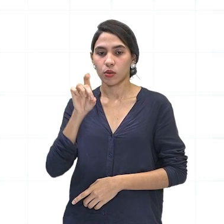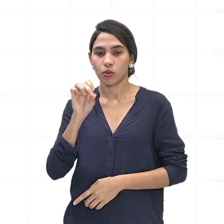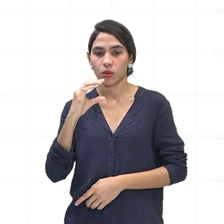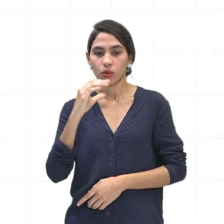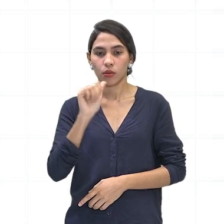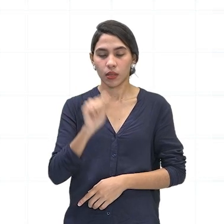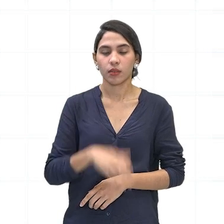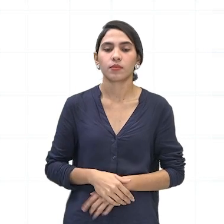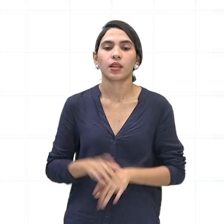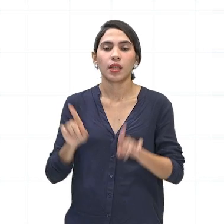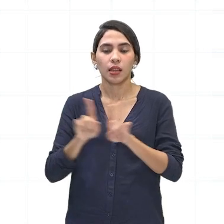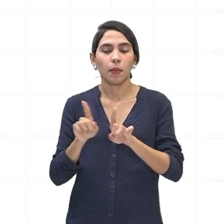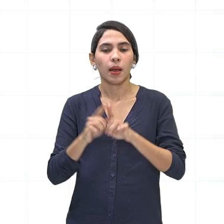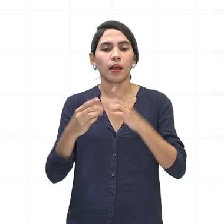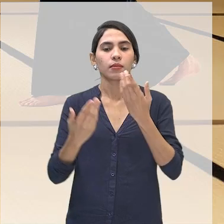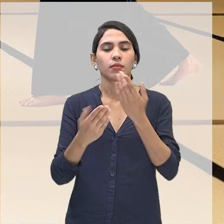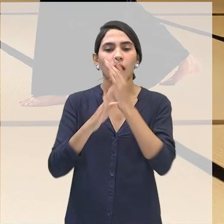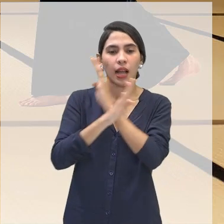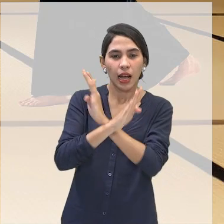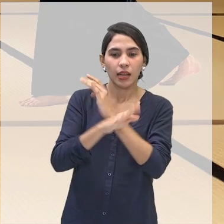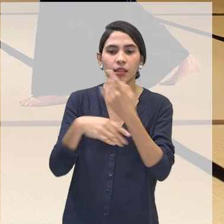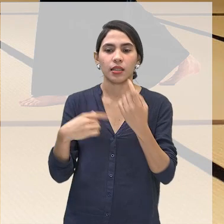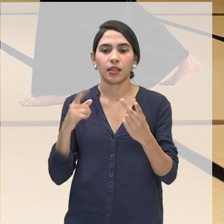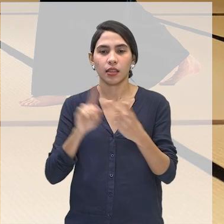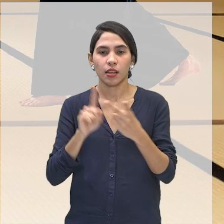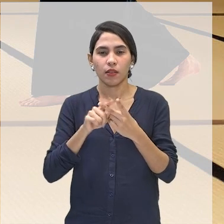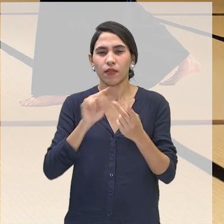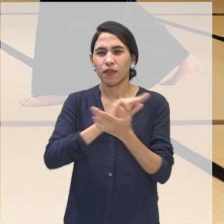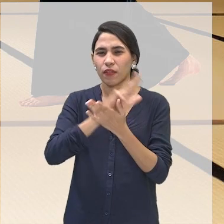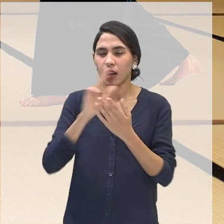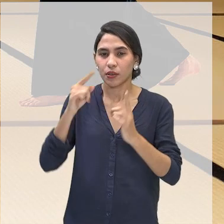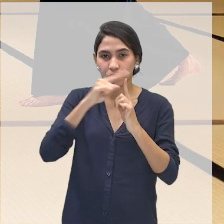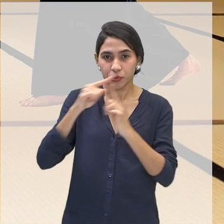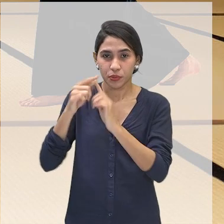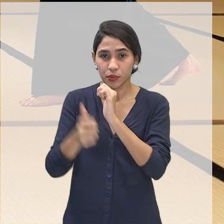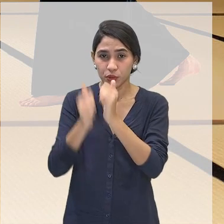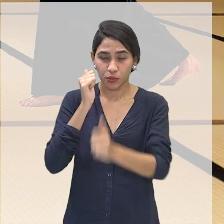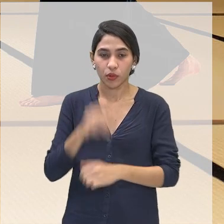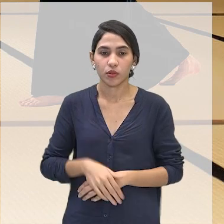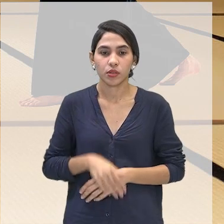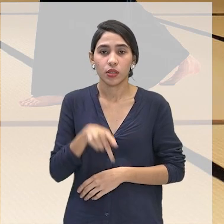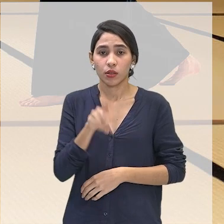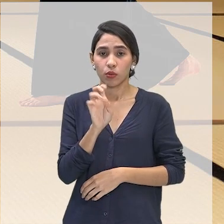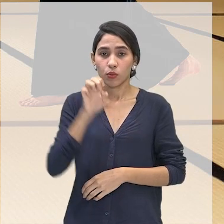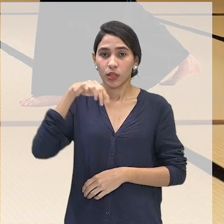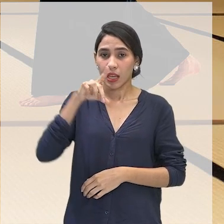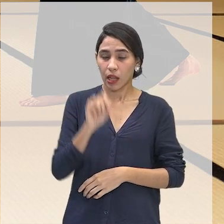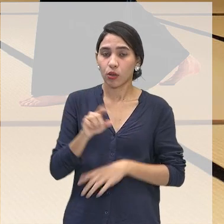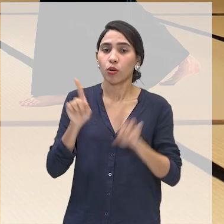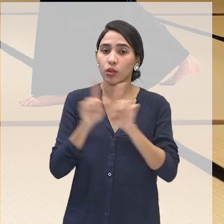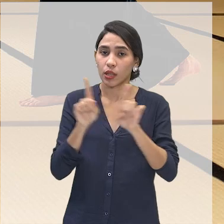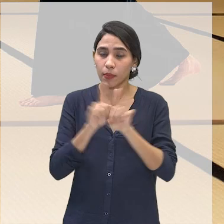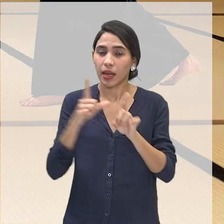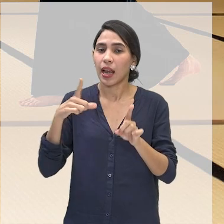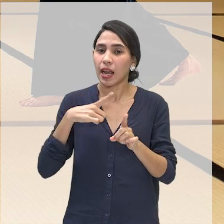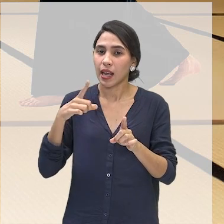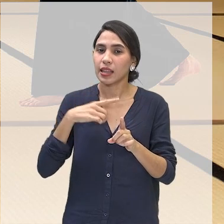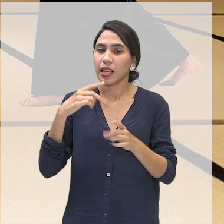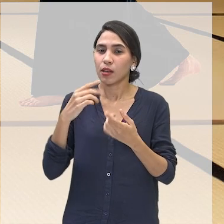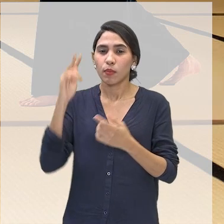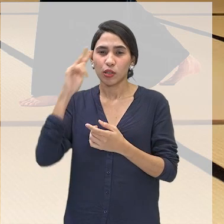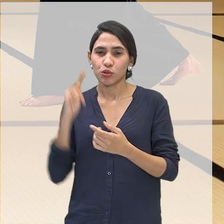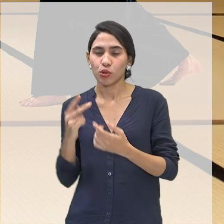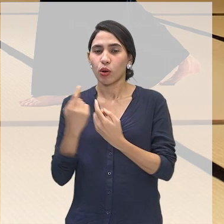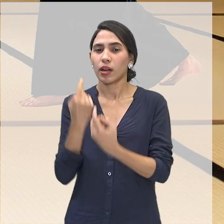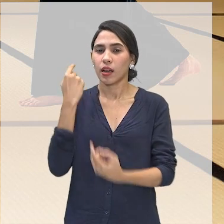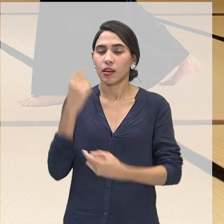o Karatê, né, e outros, o Kendo também tem a sua própria filosofia. Vamos